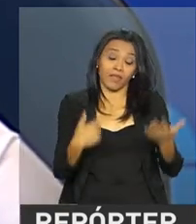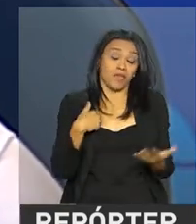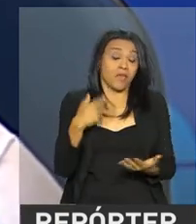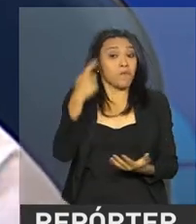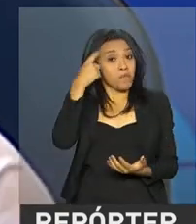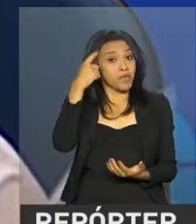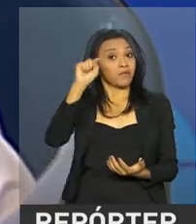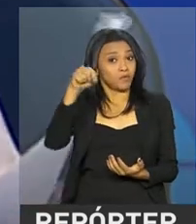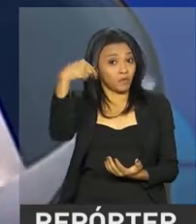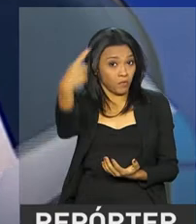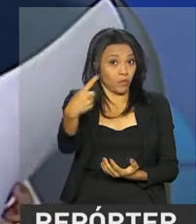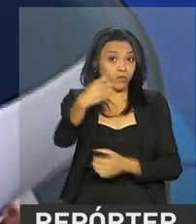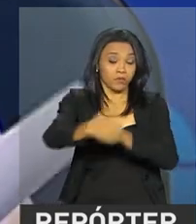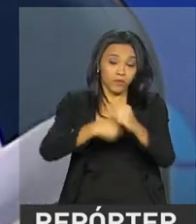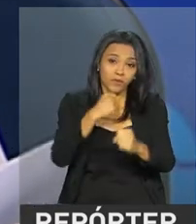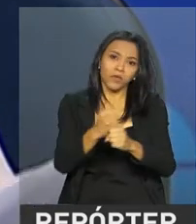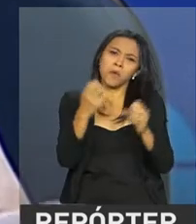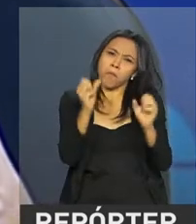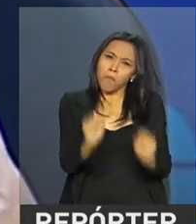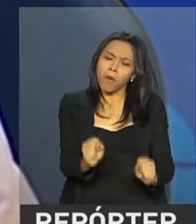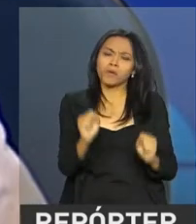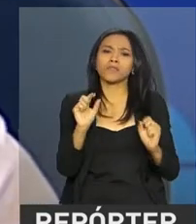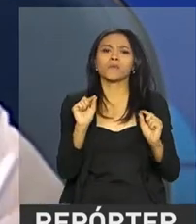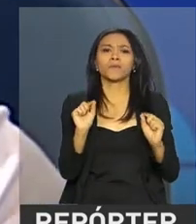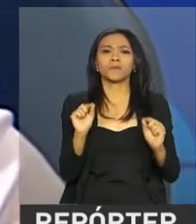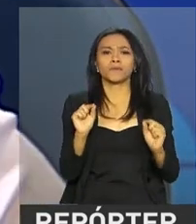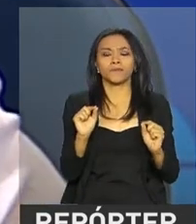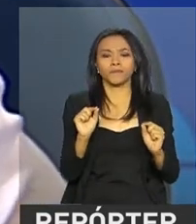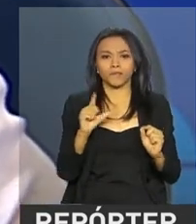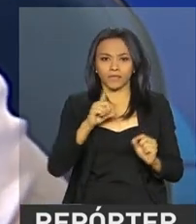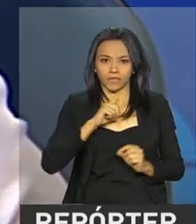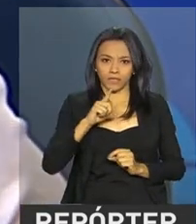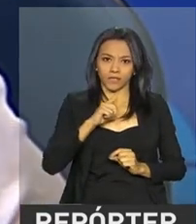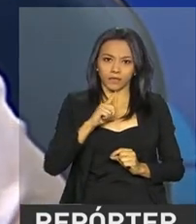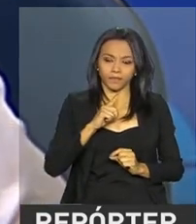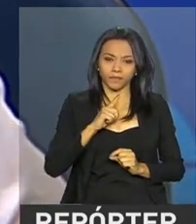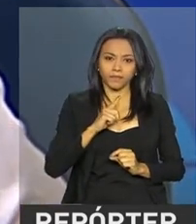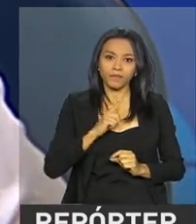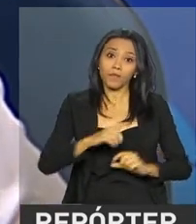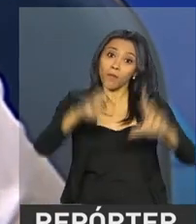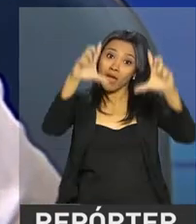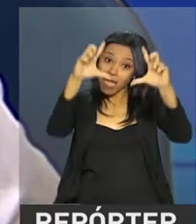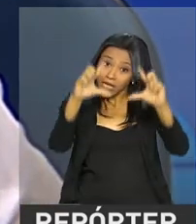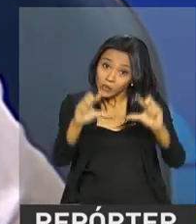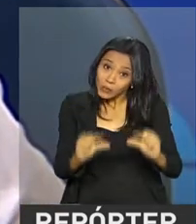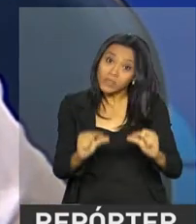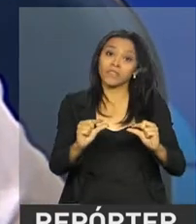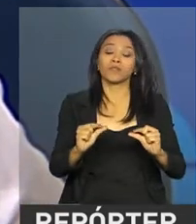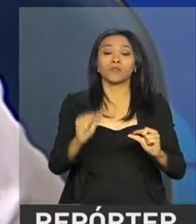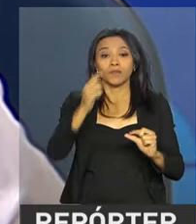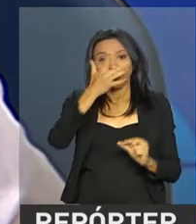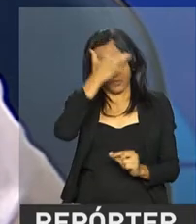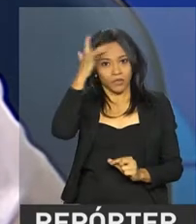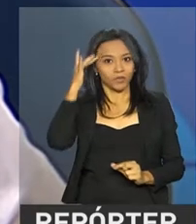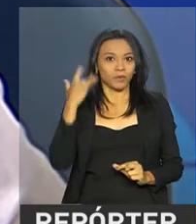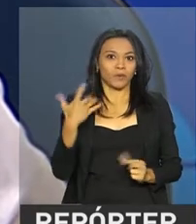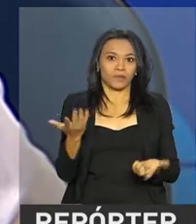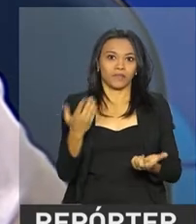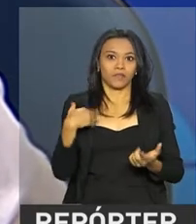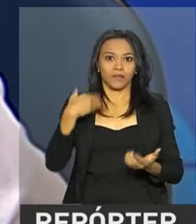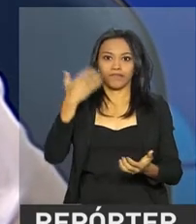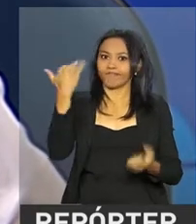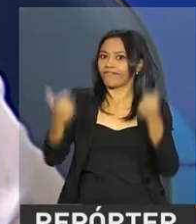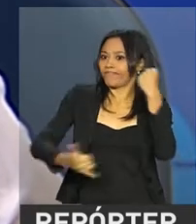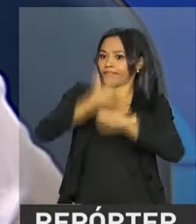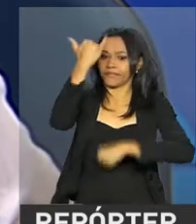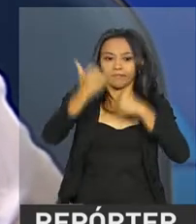a gente possa ter uma redução do universo daqueles que não comparecem de forma